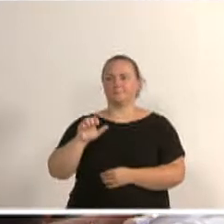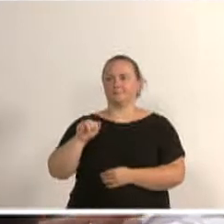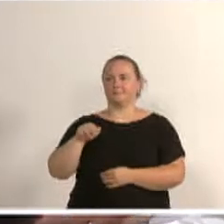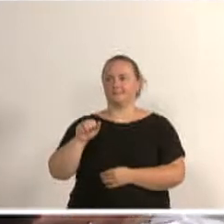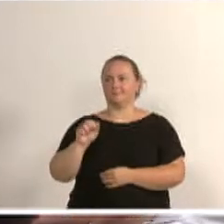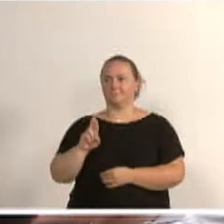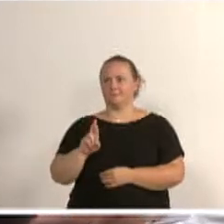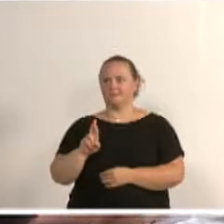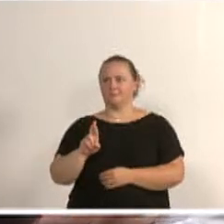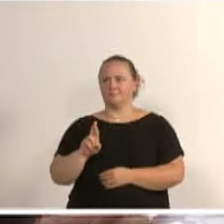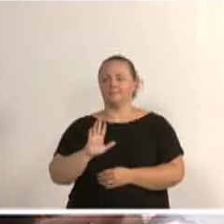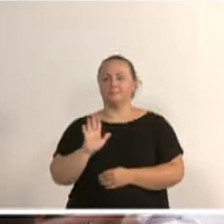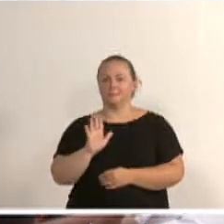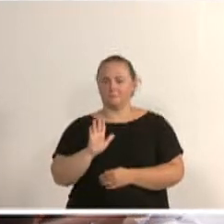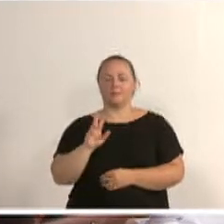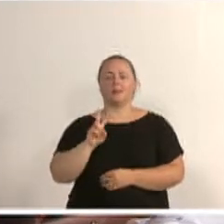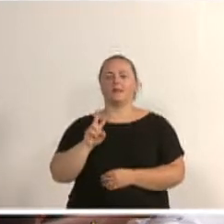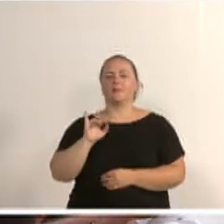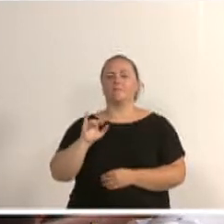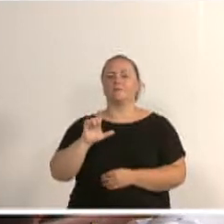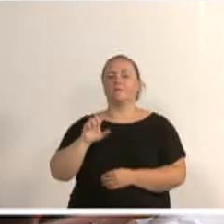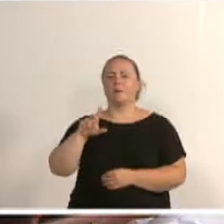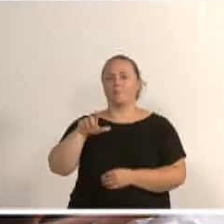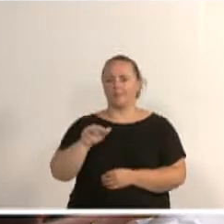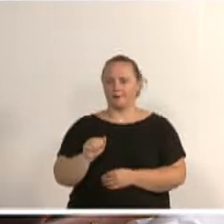Desculpa, senhora Vilma Cardoso.